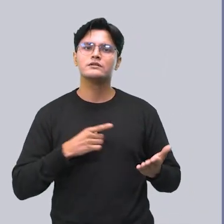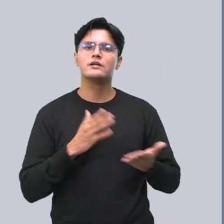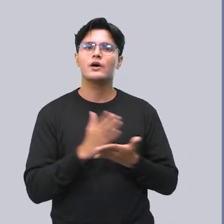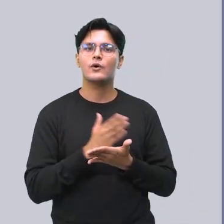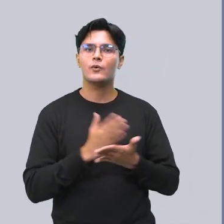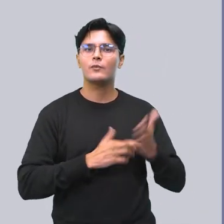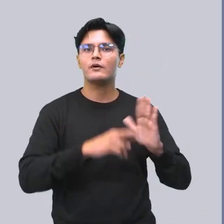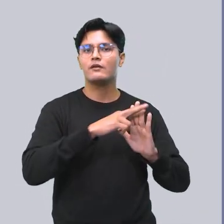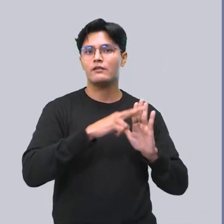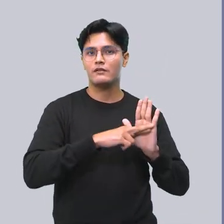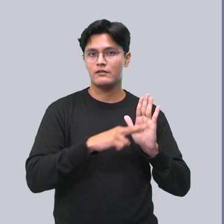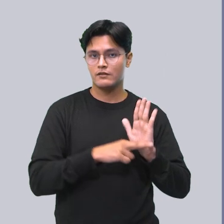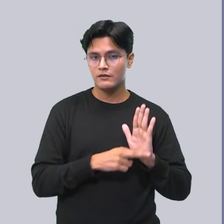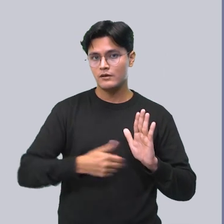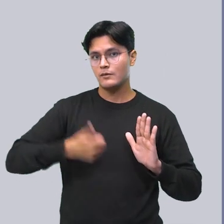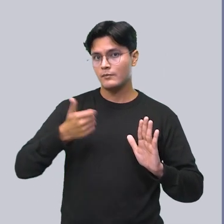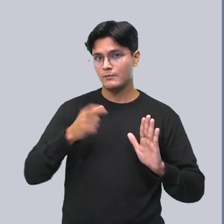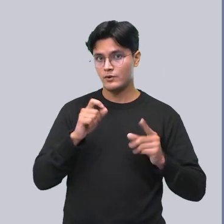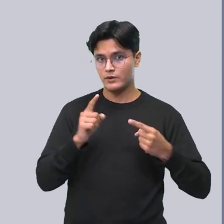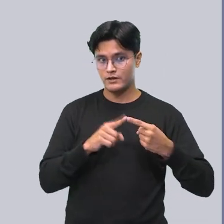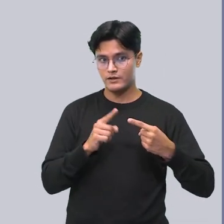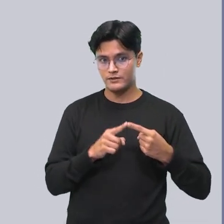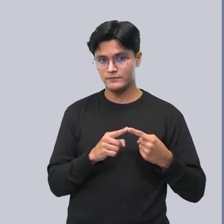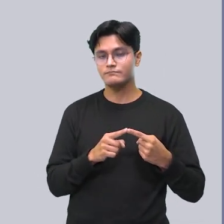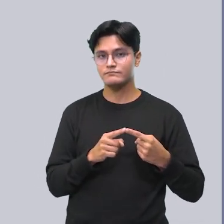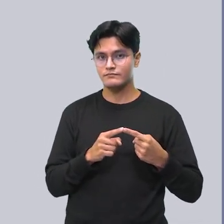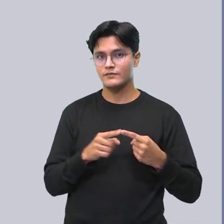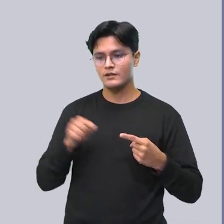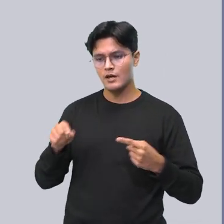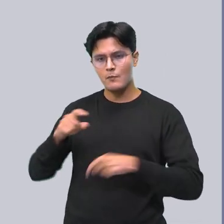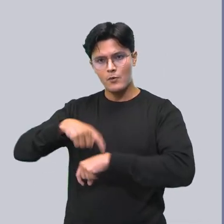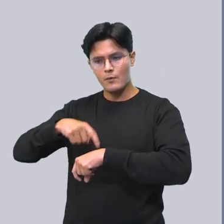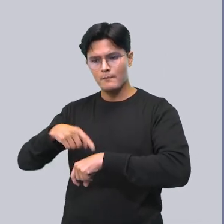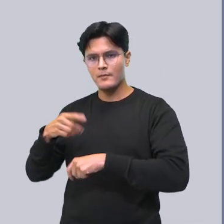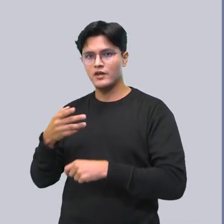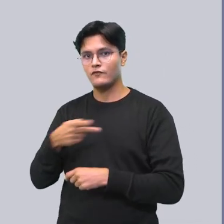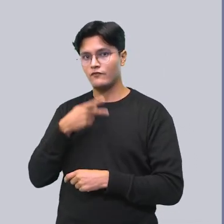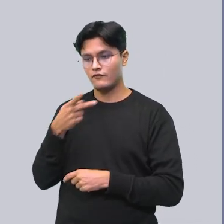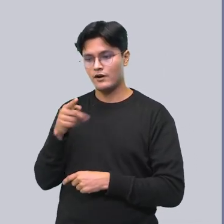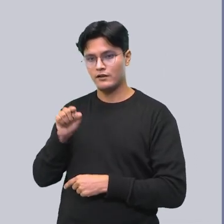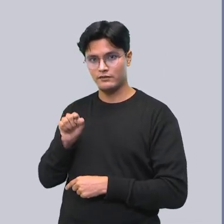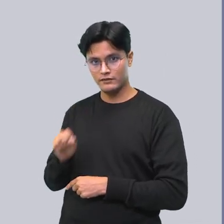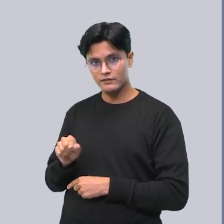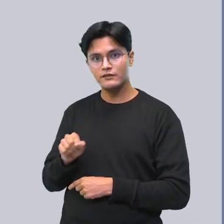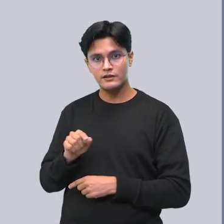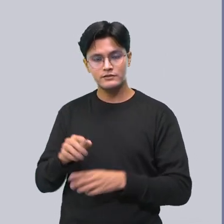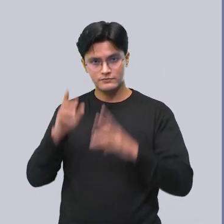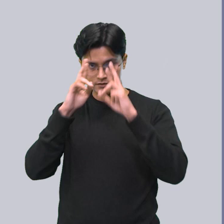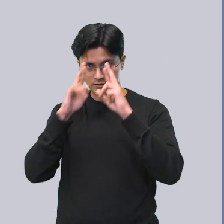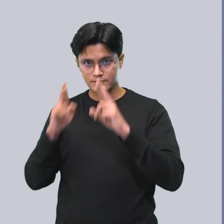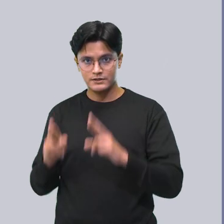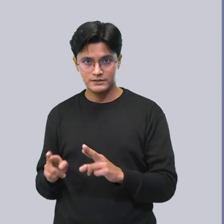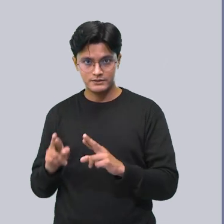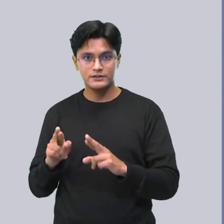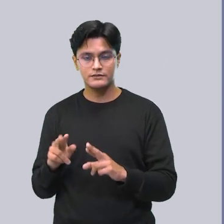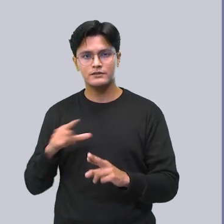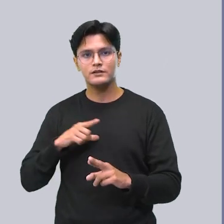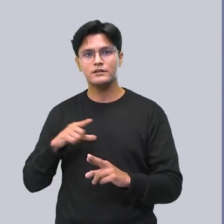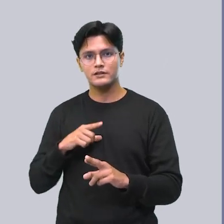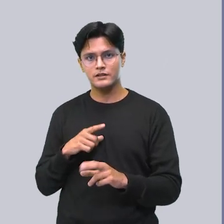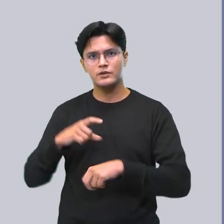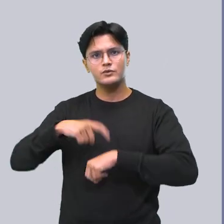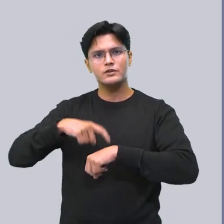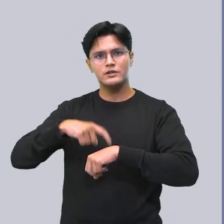que todos respeitem o turno de fala de cada debatedor. Isso significa que cada um terá um tempo máximo de